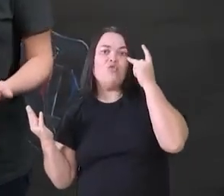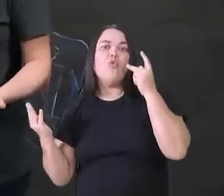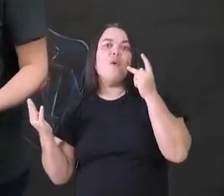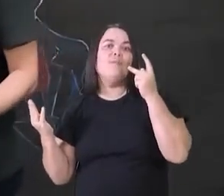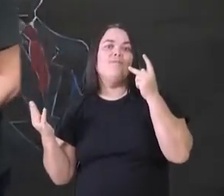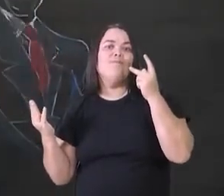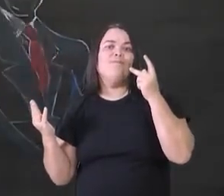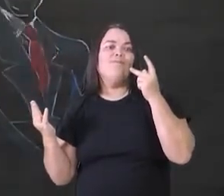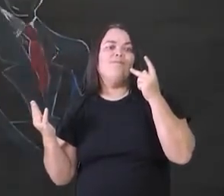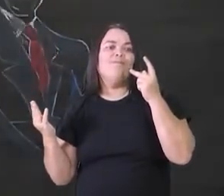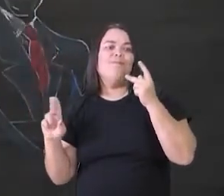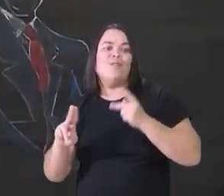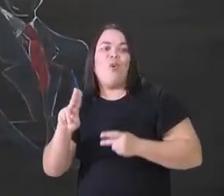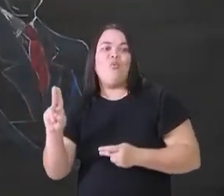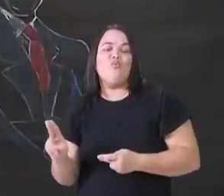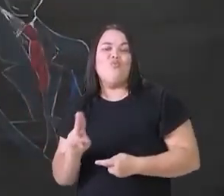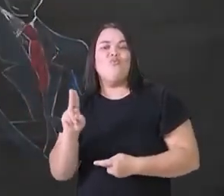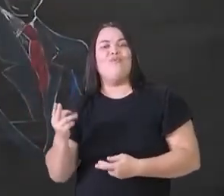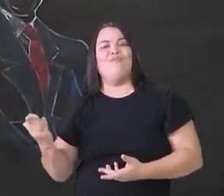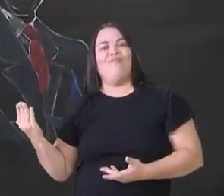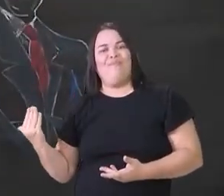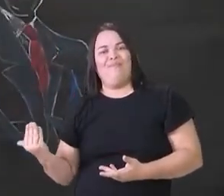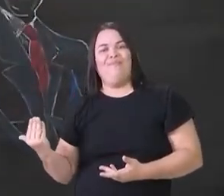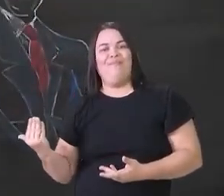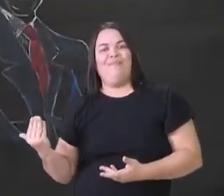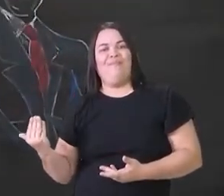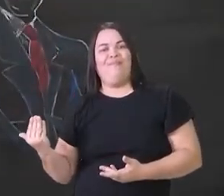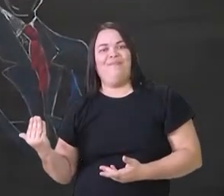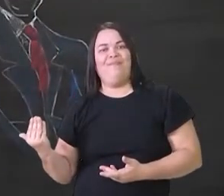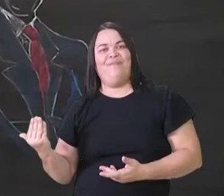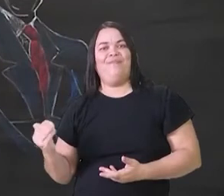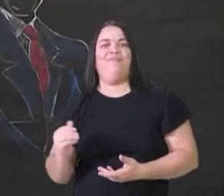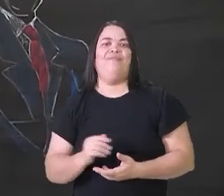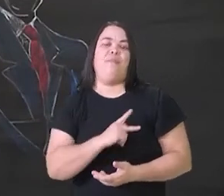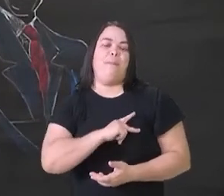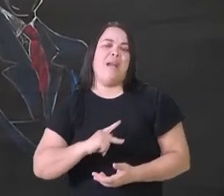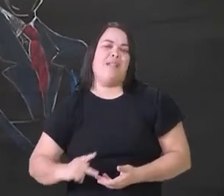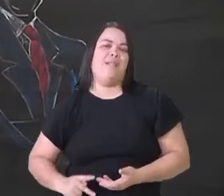Obama, who was the president?